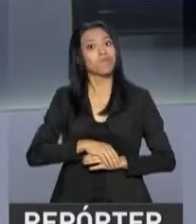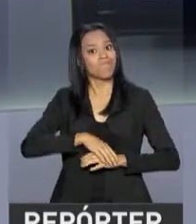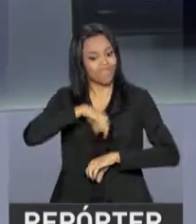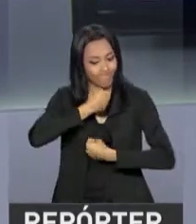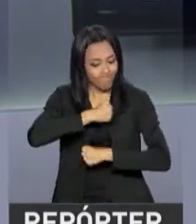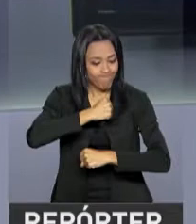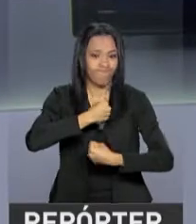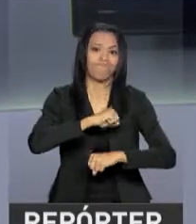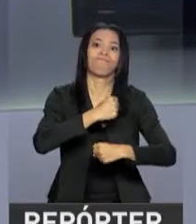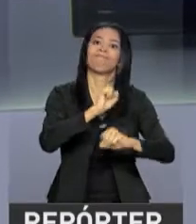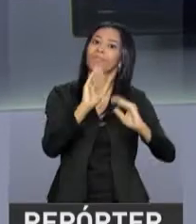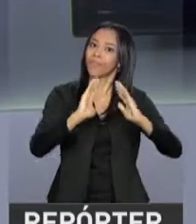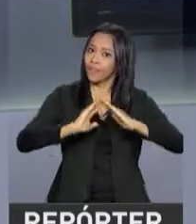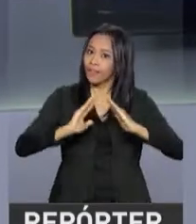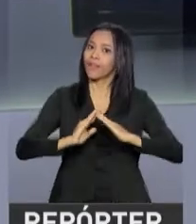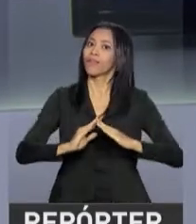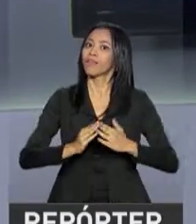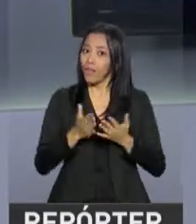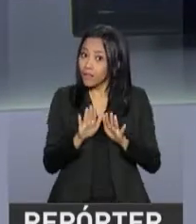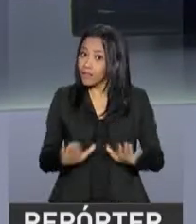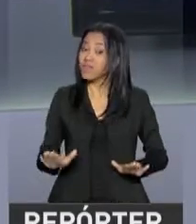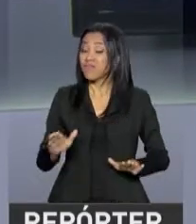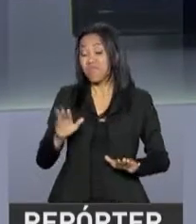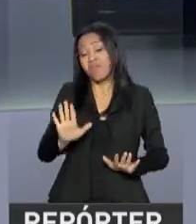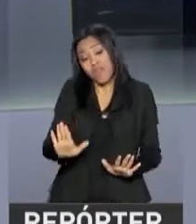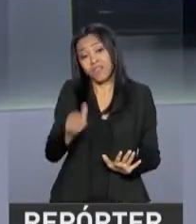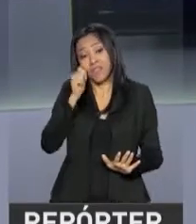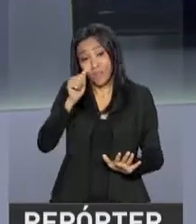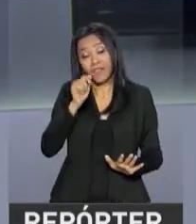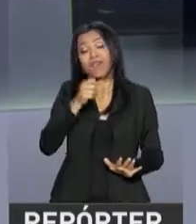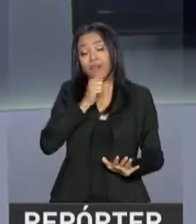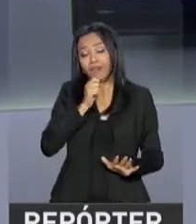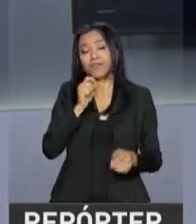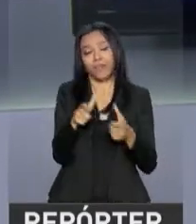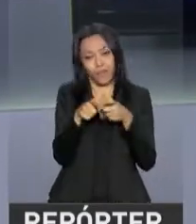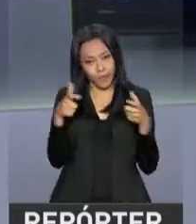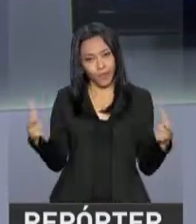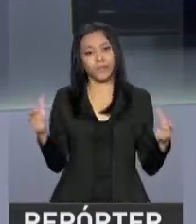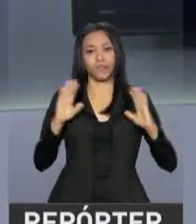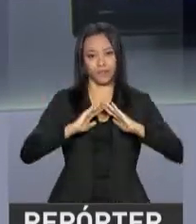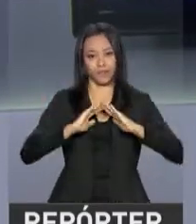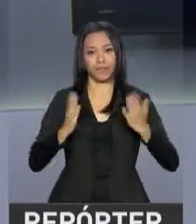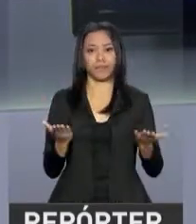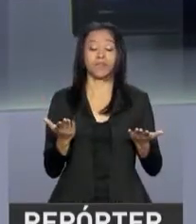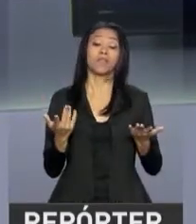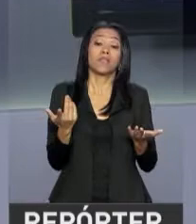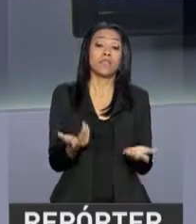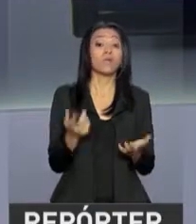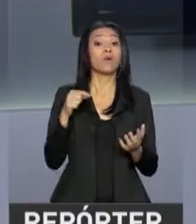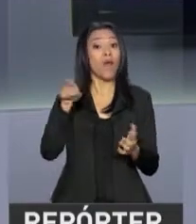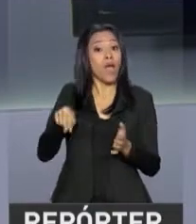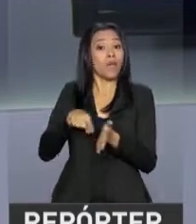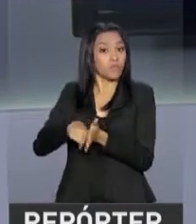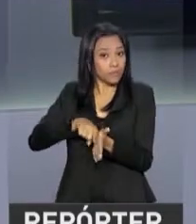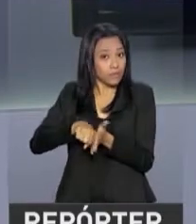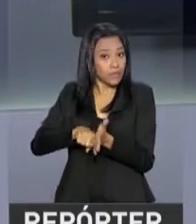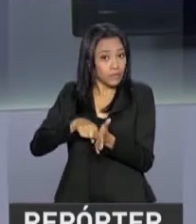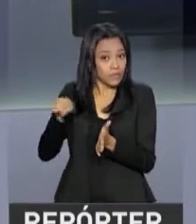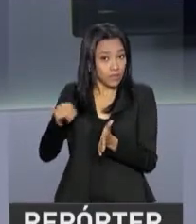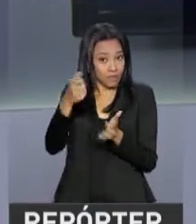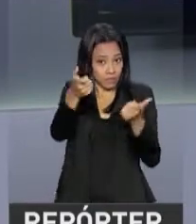tarefas domésticas ainda assim as mulheres são a maioria nos trabalhos em casa e também de acordo com os dados o